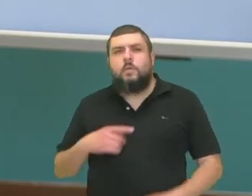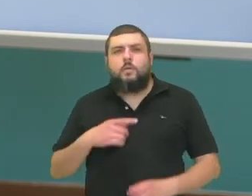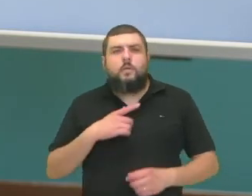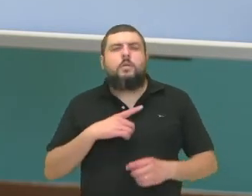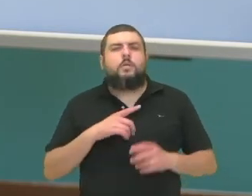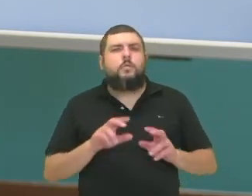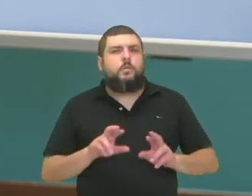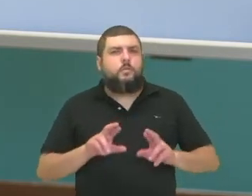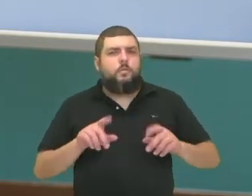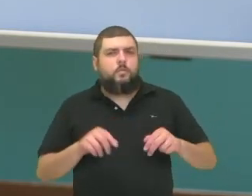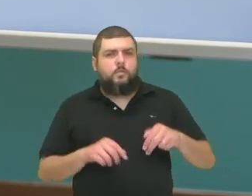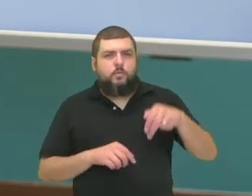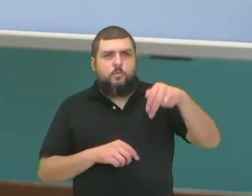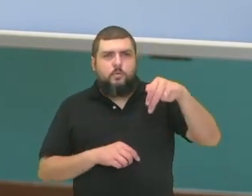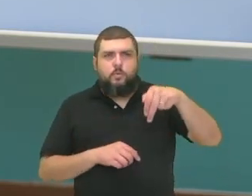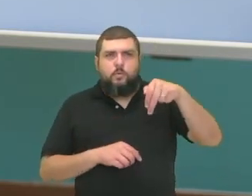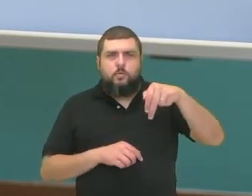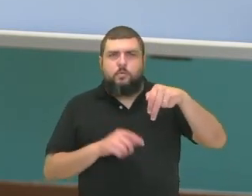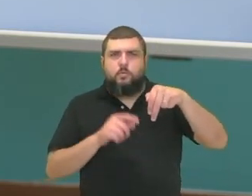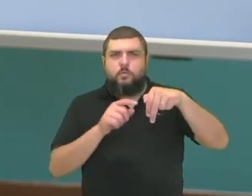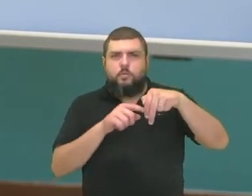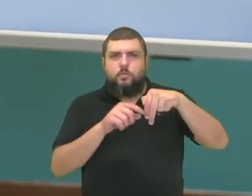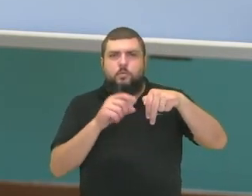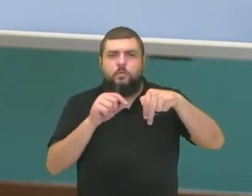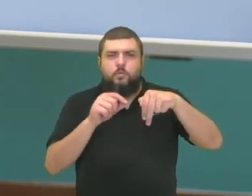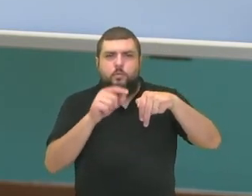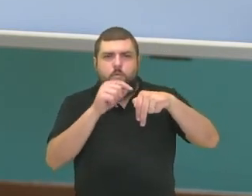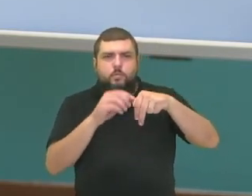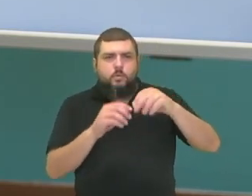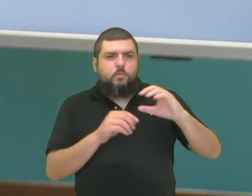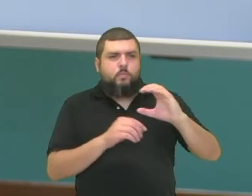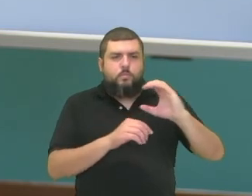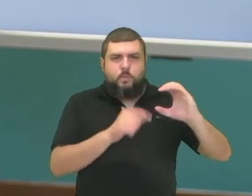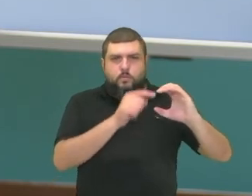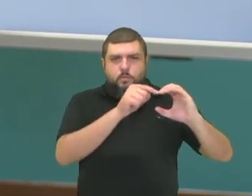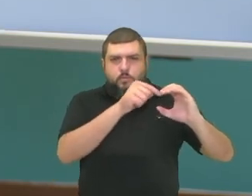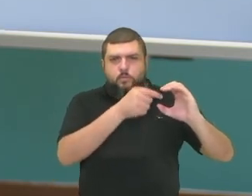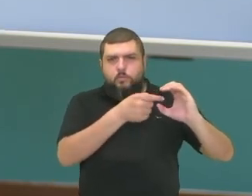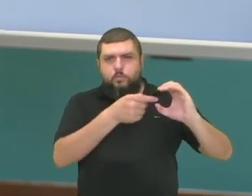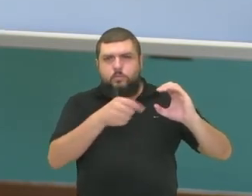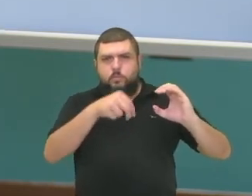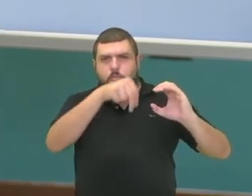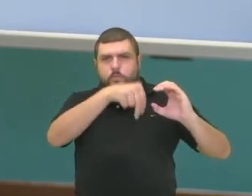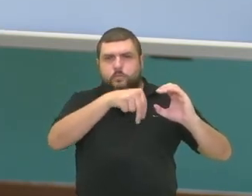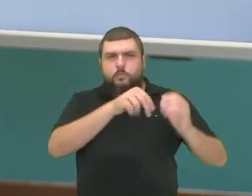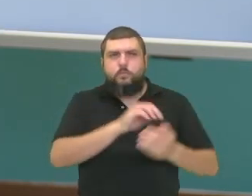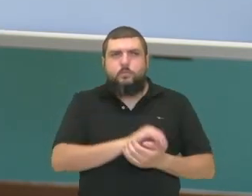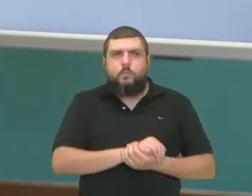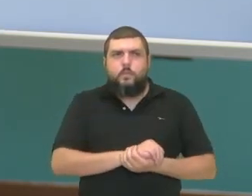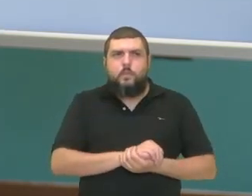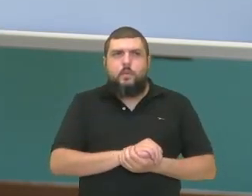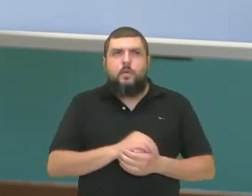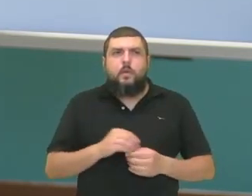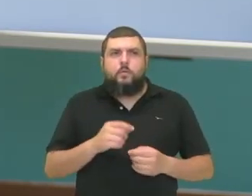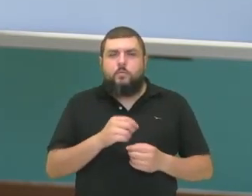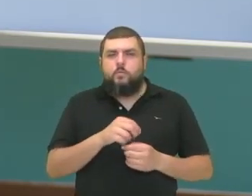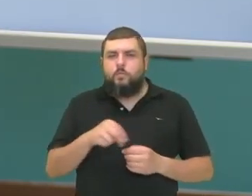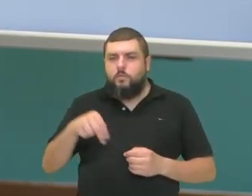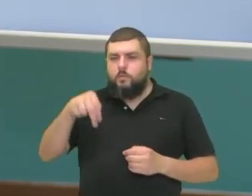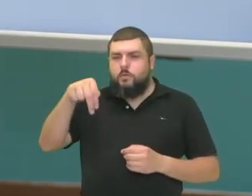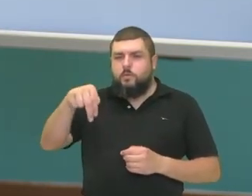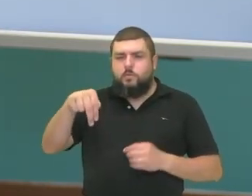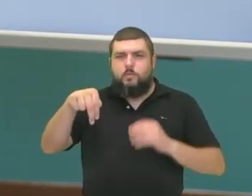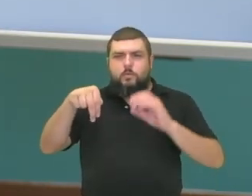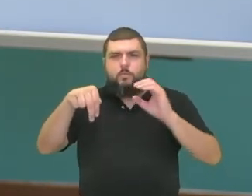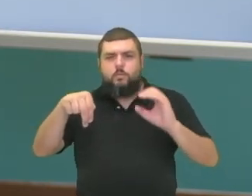nitrogênio ligado no carbono número 1 e aqui nós temos o nitrogênio ligado no